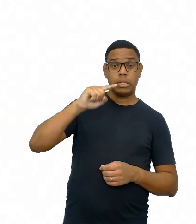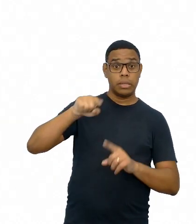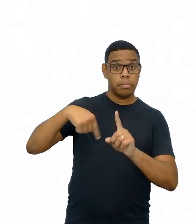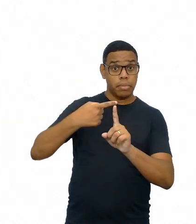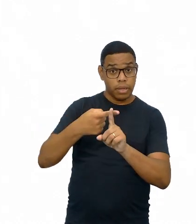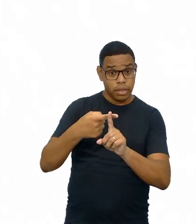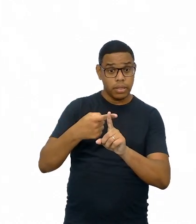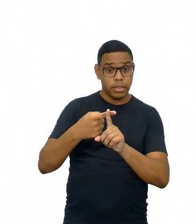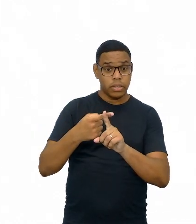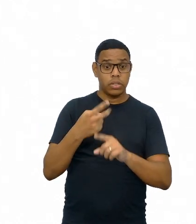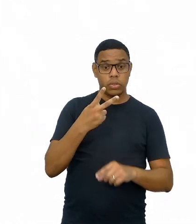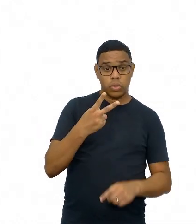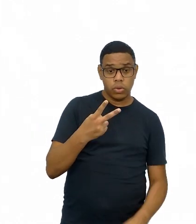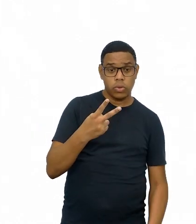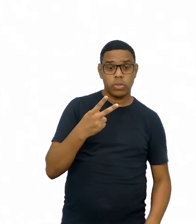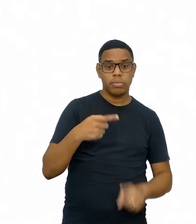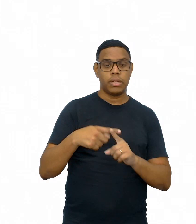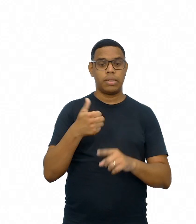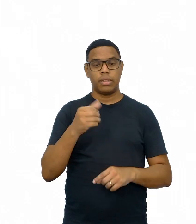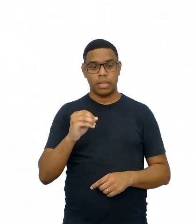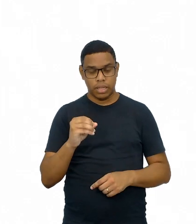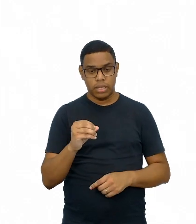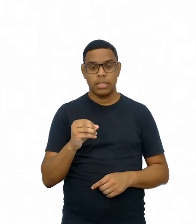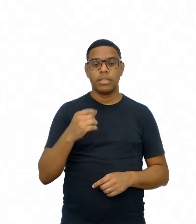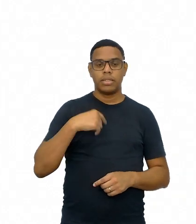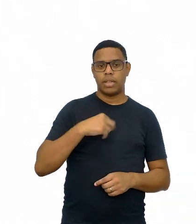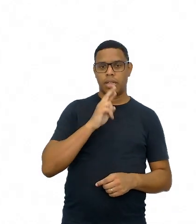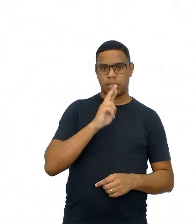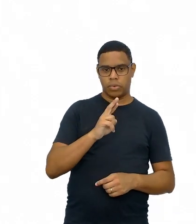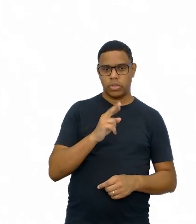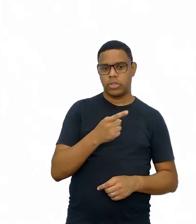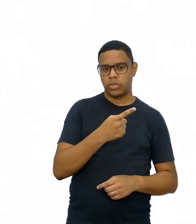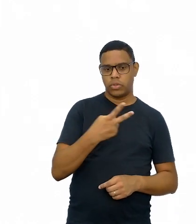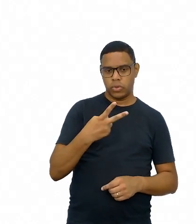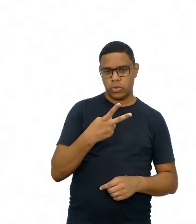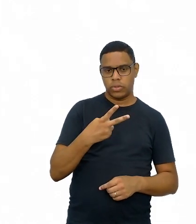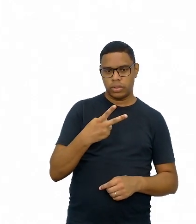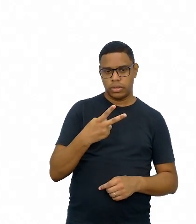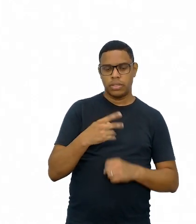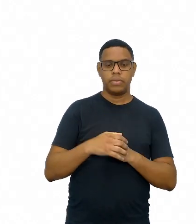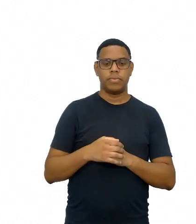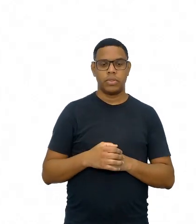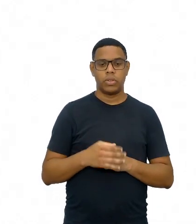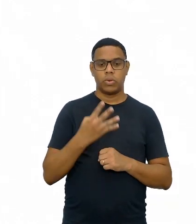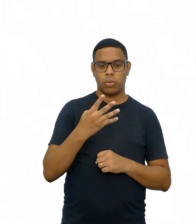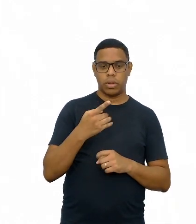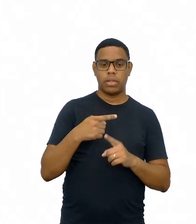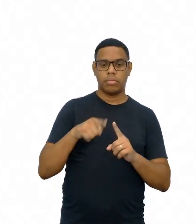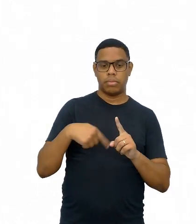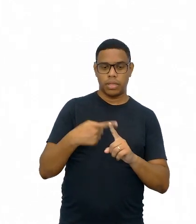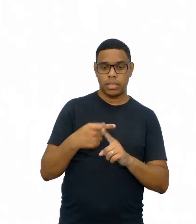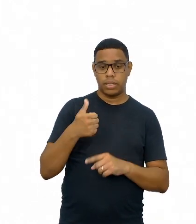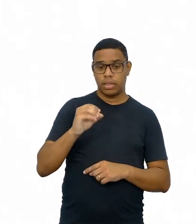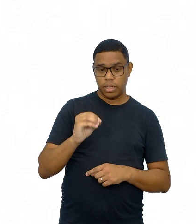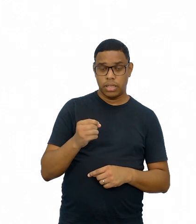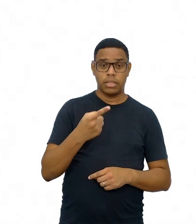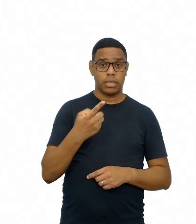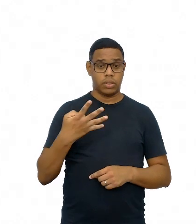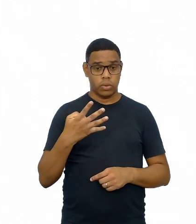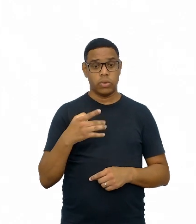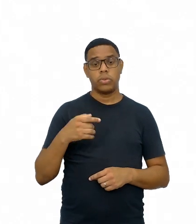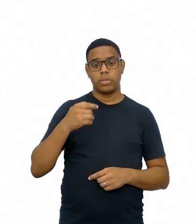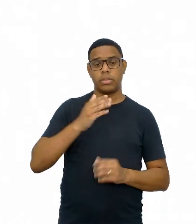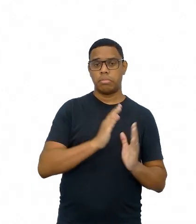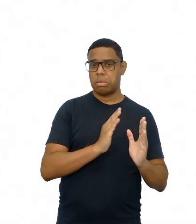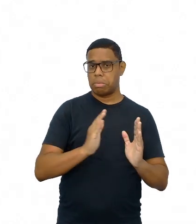adicionar o 2 com o 10, eu vou obter o resultado aqui que é 12, 4 adicionando com 10 vou ter 14 e